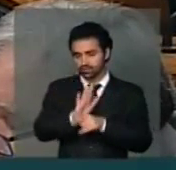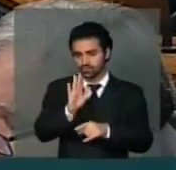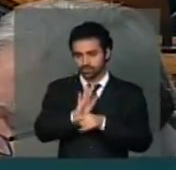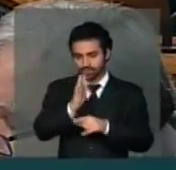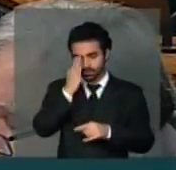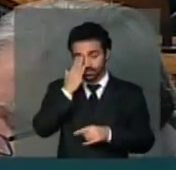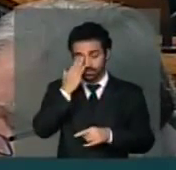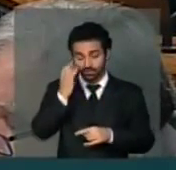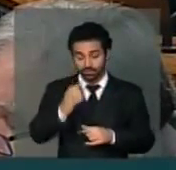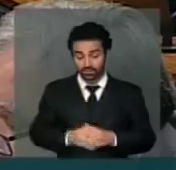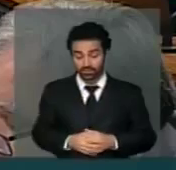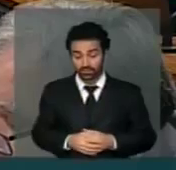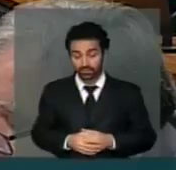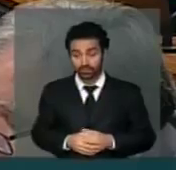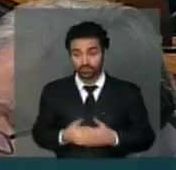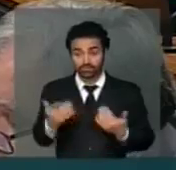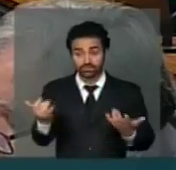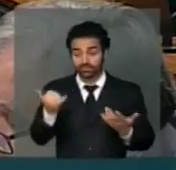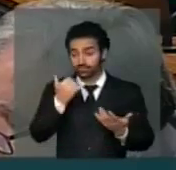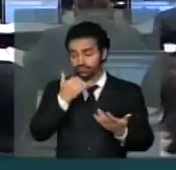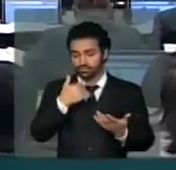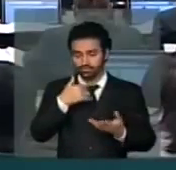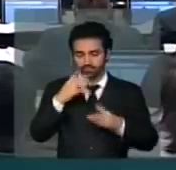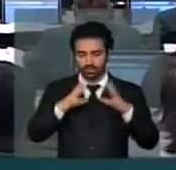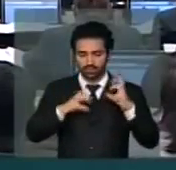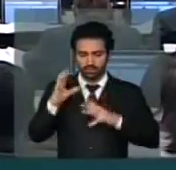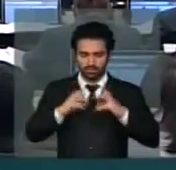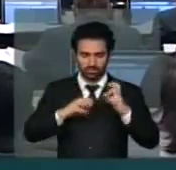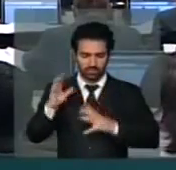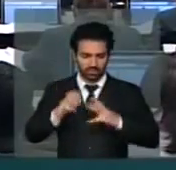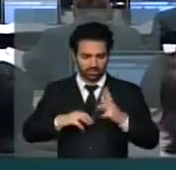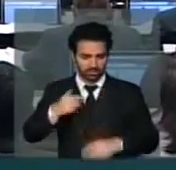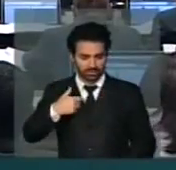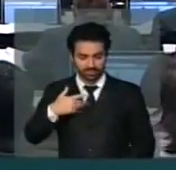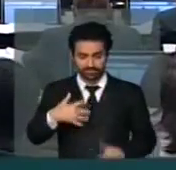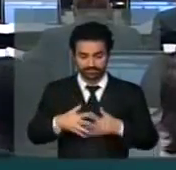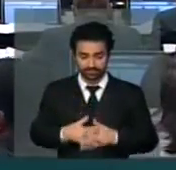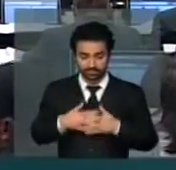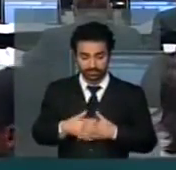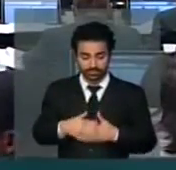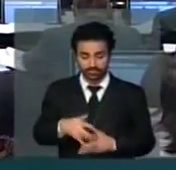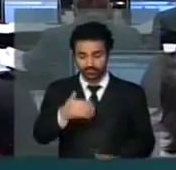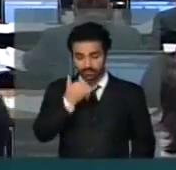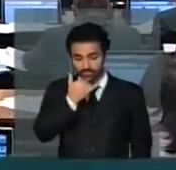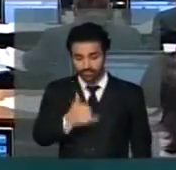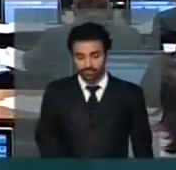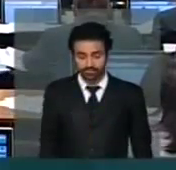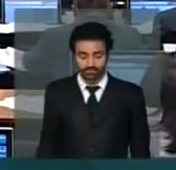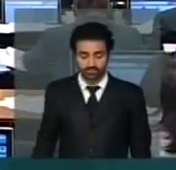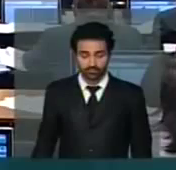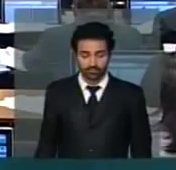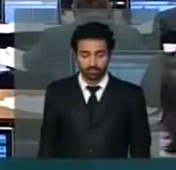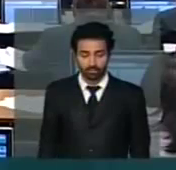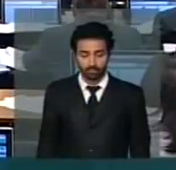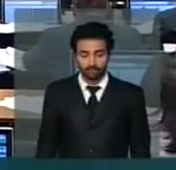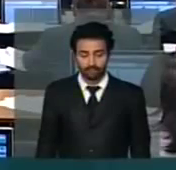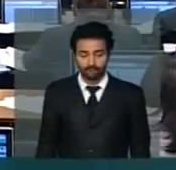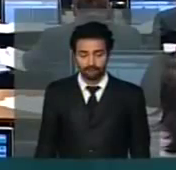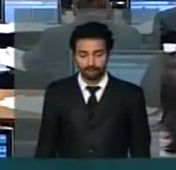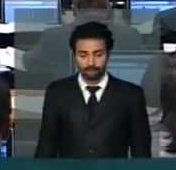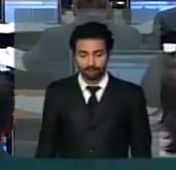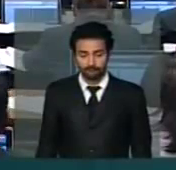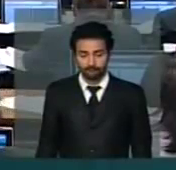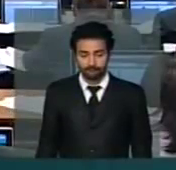aí. Está em jornal, Obrigado. que Ok, presidente. para encerrar, Obrigado, deputado João Galberto. Para encerrar, opinião para dos encerrar.